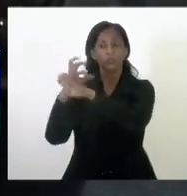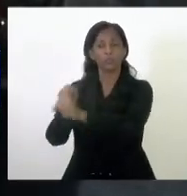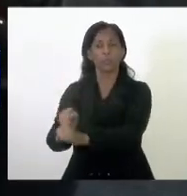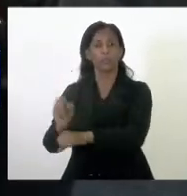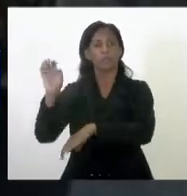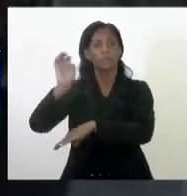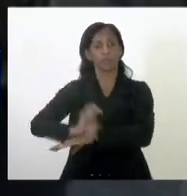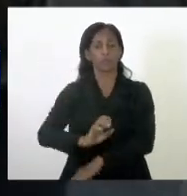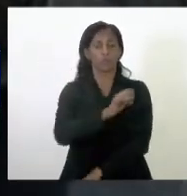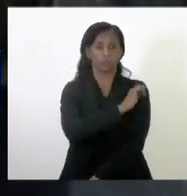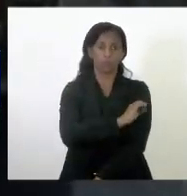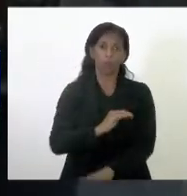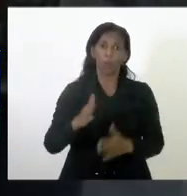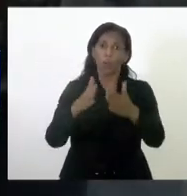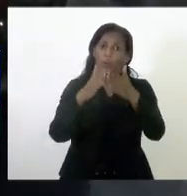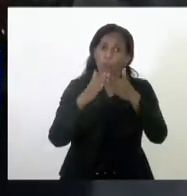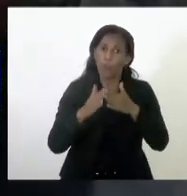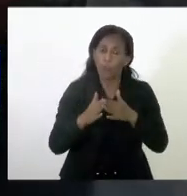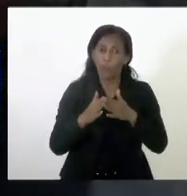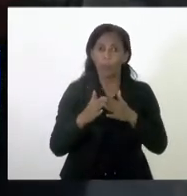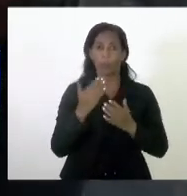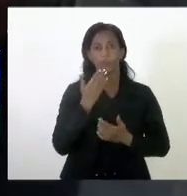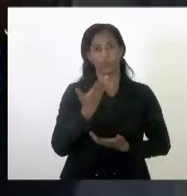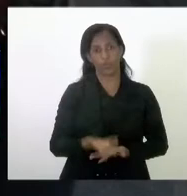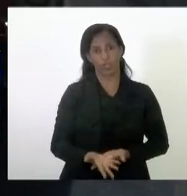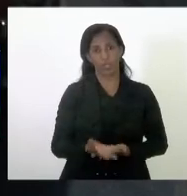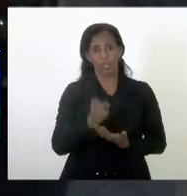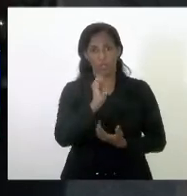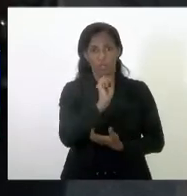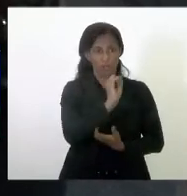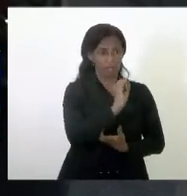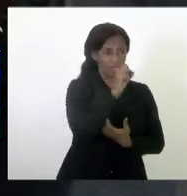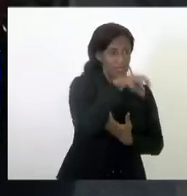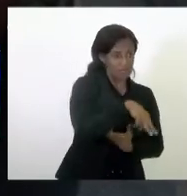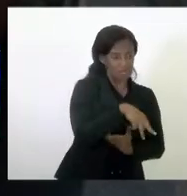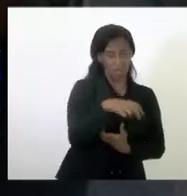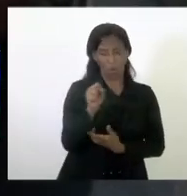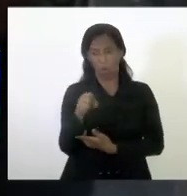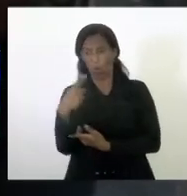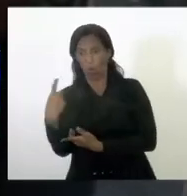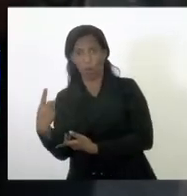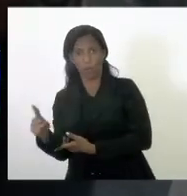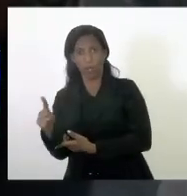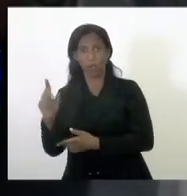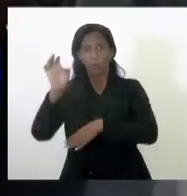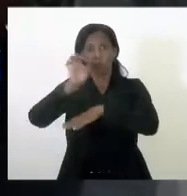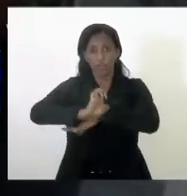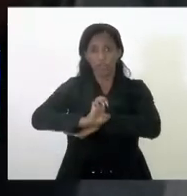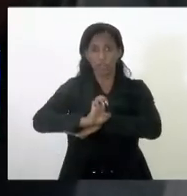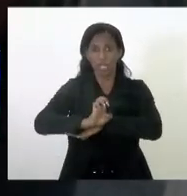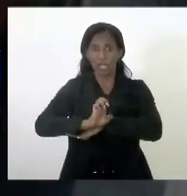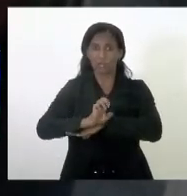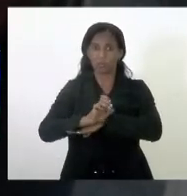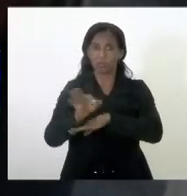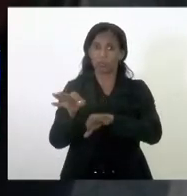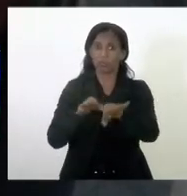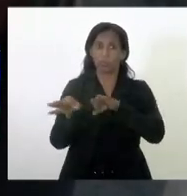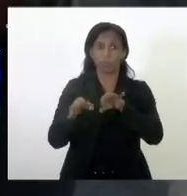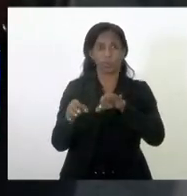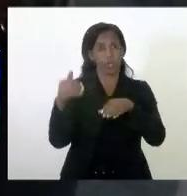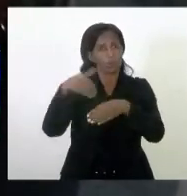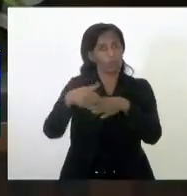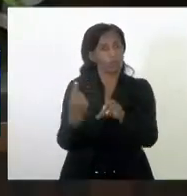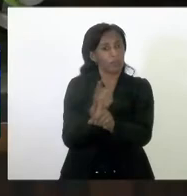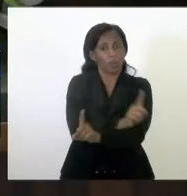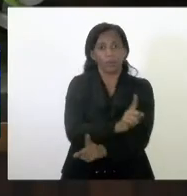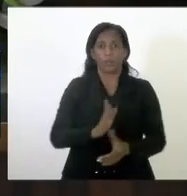Por isso que eu fiz essa ponderação. Se for para votar sim ou não... Eu, no estado atual do projeto, eu me vejo em estado a votar contrariamente.